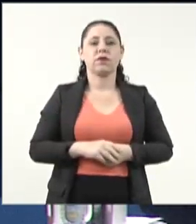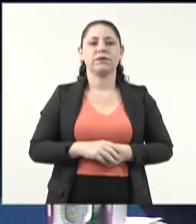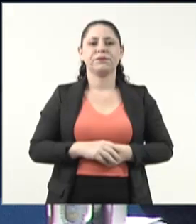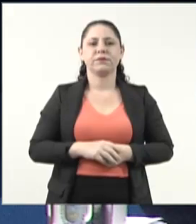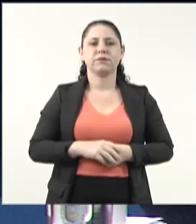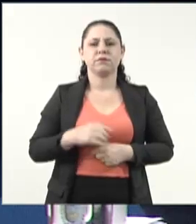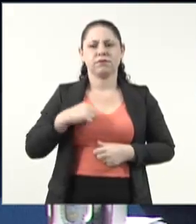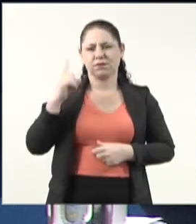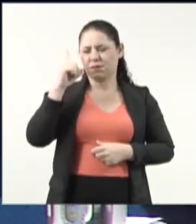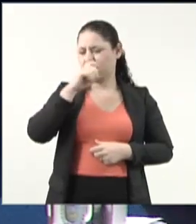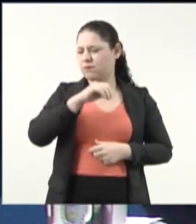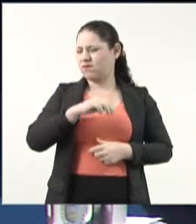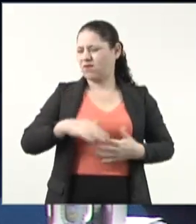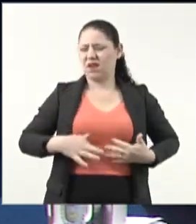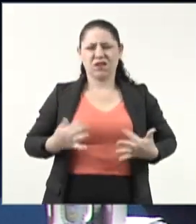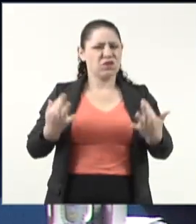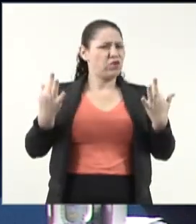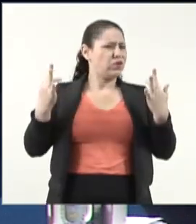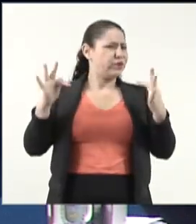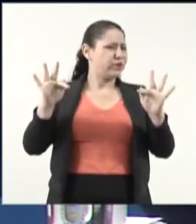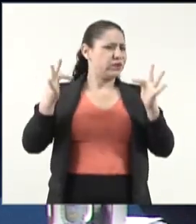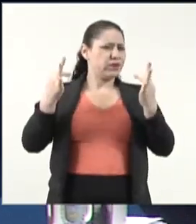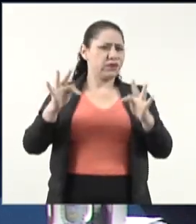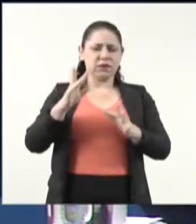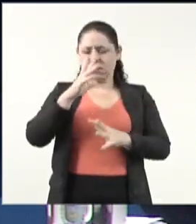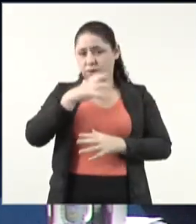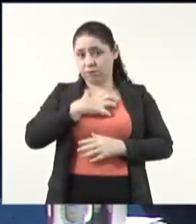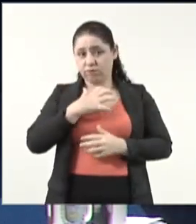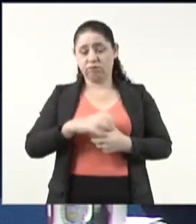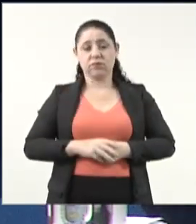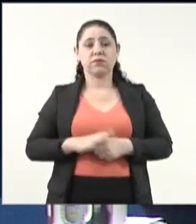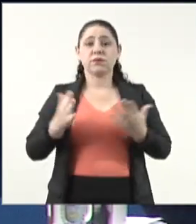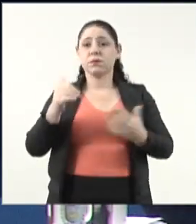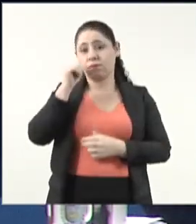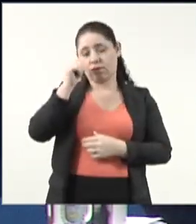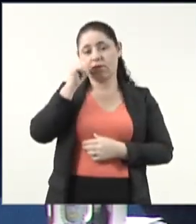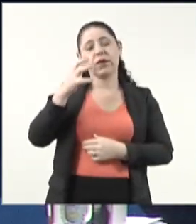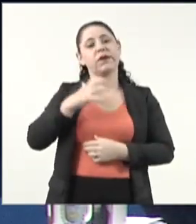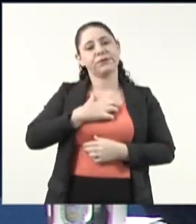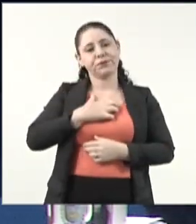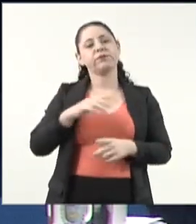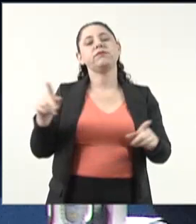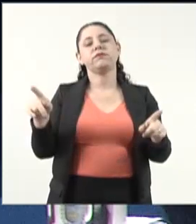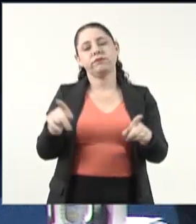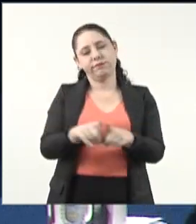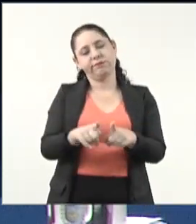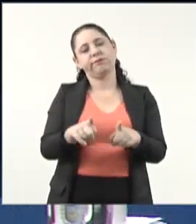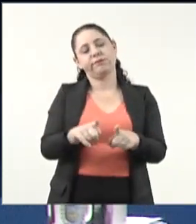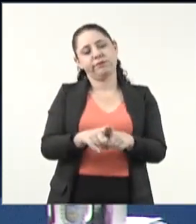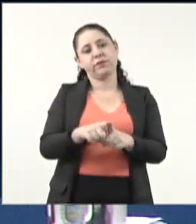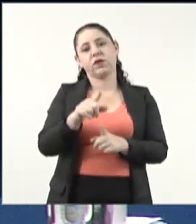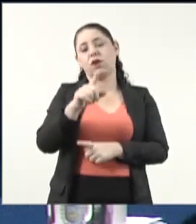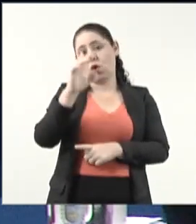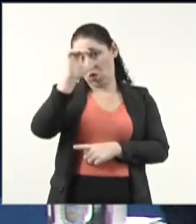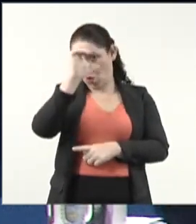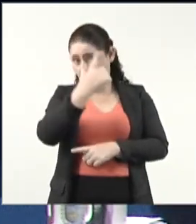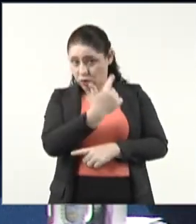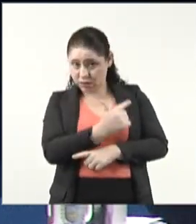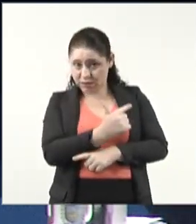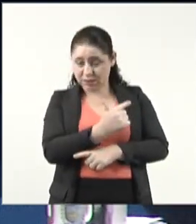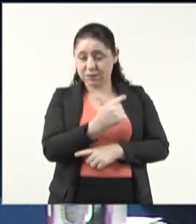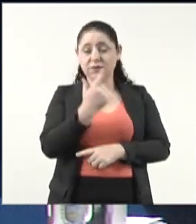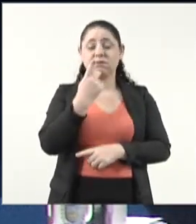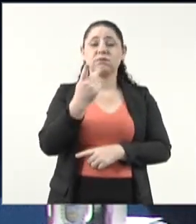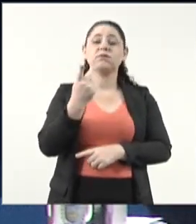muito forte, é uma dor muito forte que a gente sente. E quando uma mulher é agredida, a gente se sente agredida também, Luísa. Então, eu quero dizer